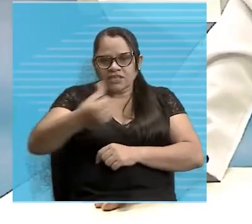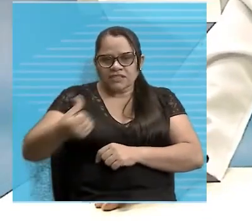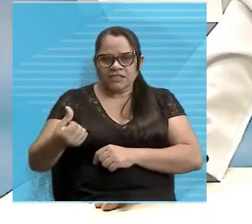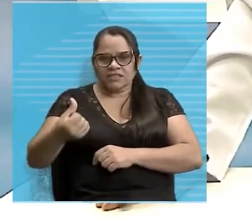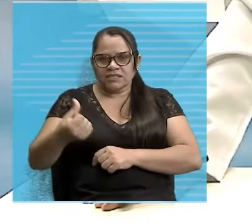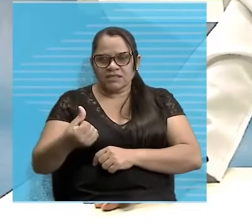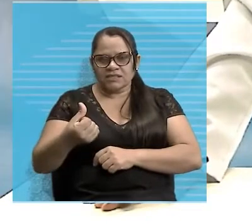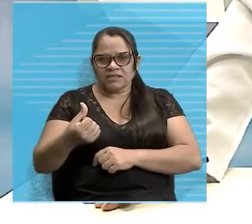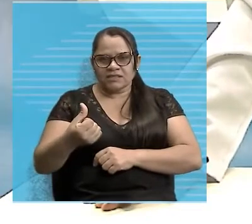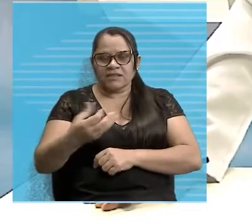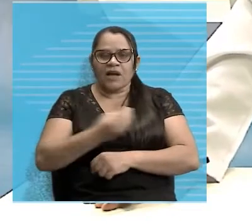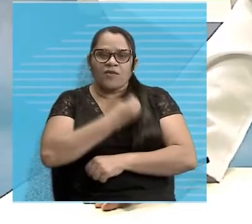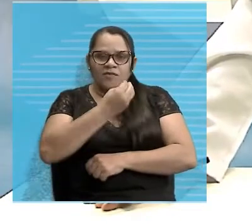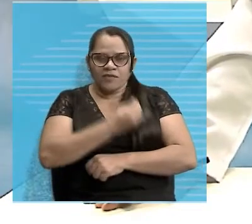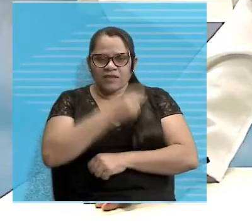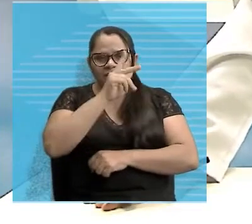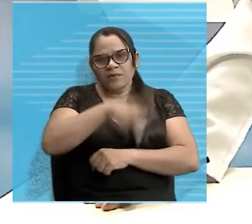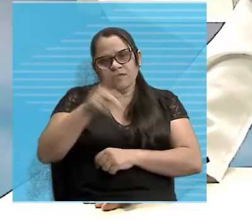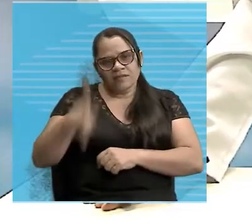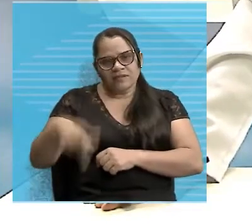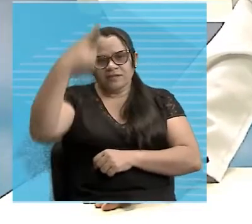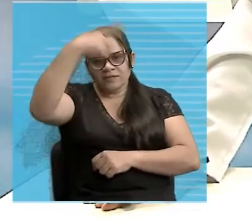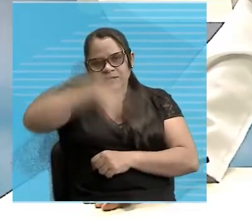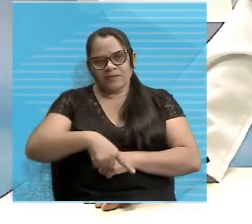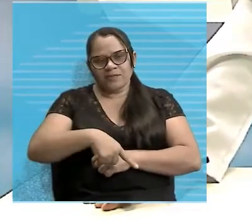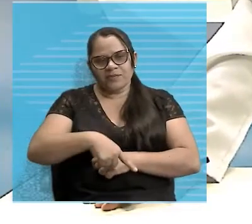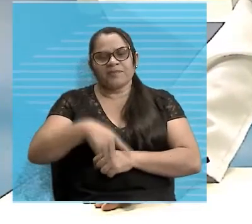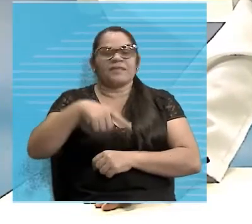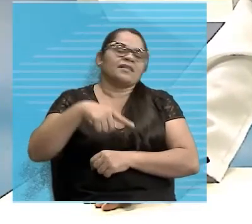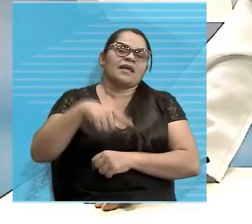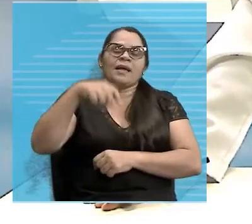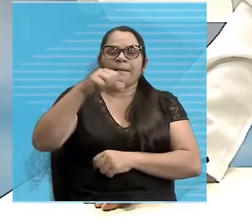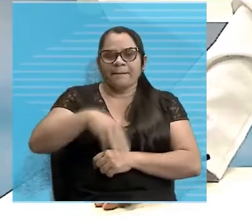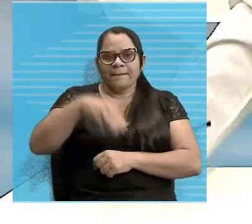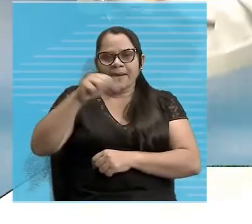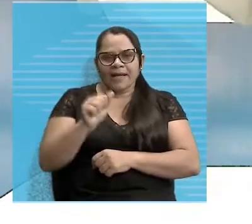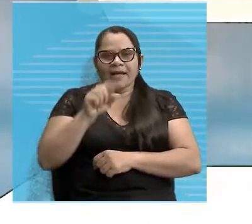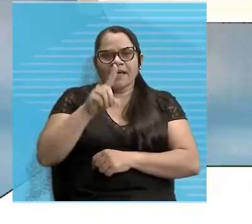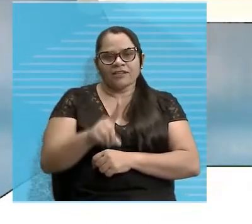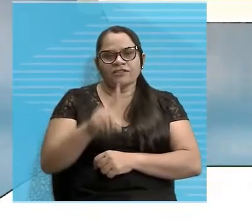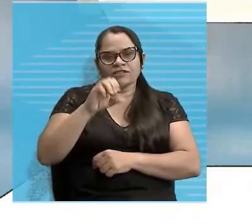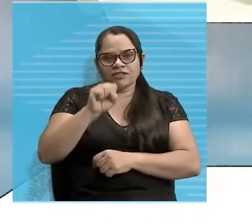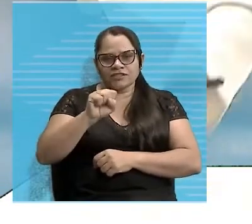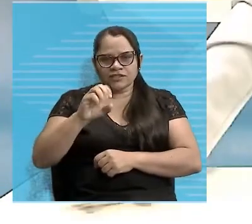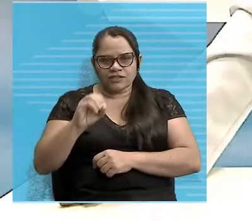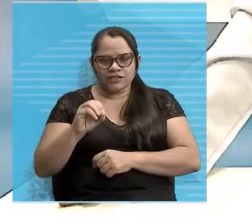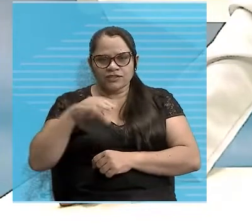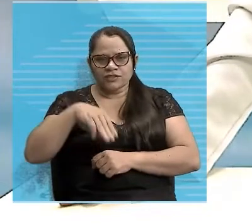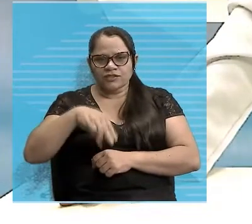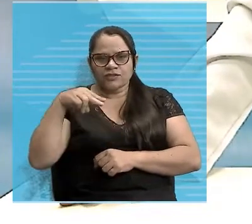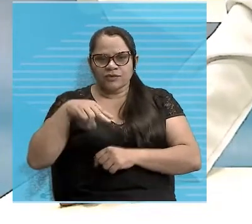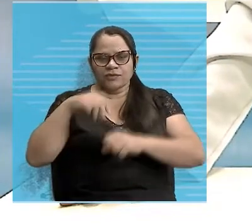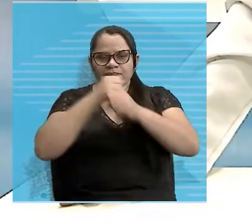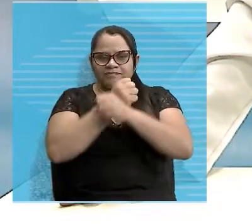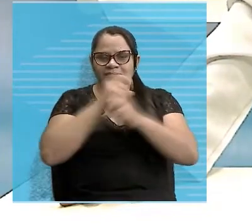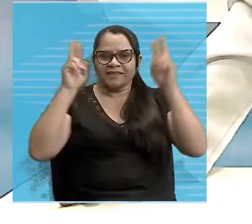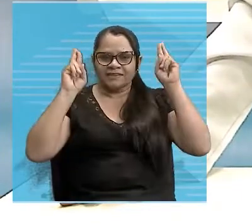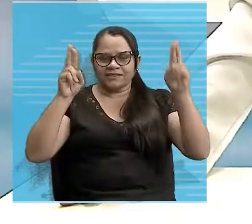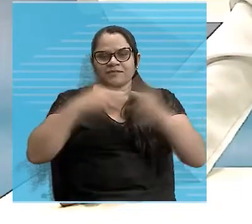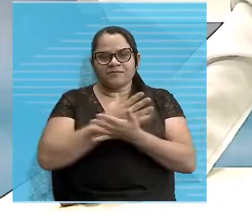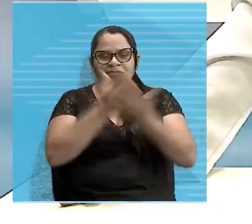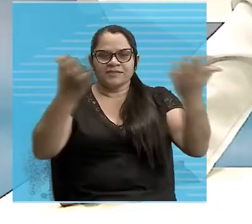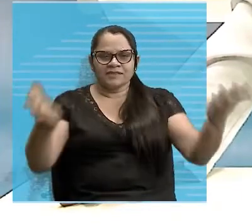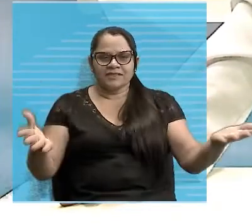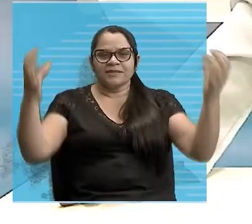no ar, meu povo, tio Matos e toda a nossa equipe desejando para vocês muita arte, muita vida, muita luz.